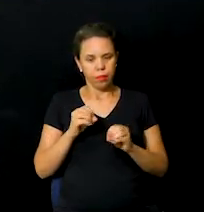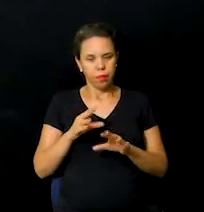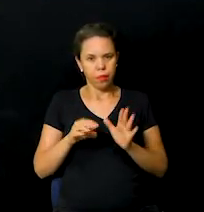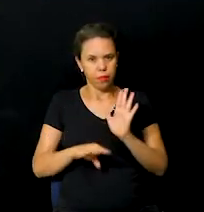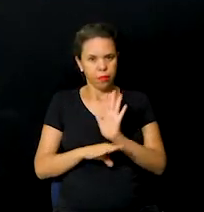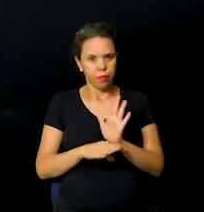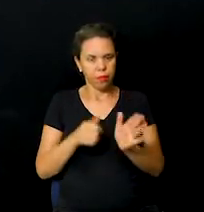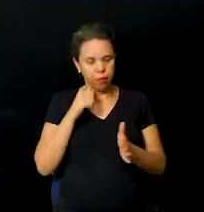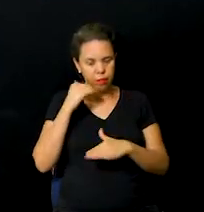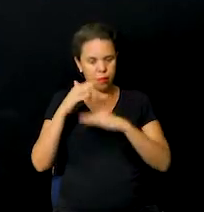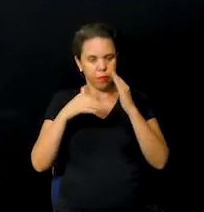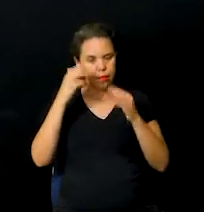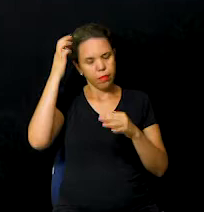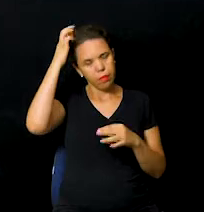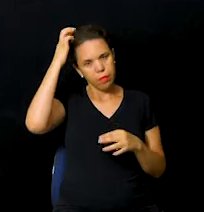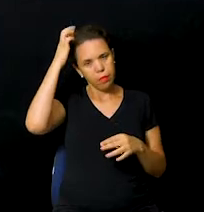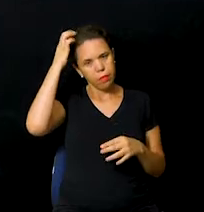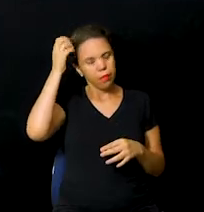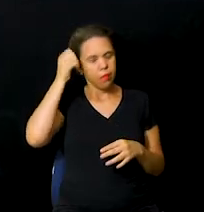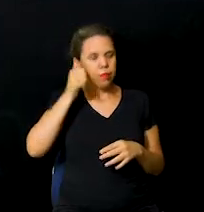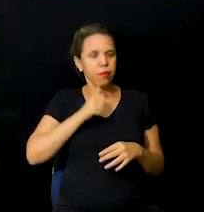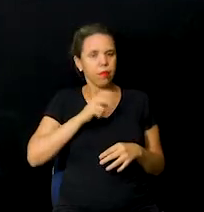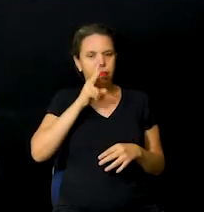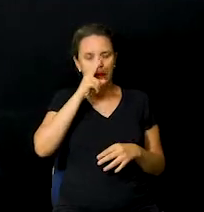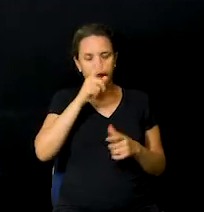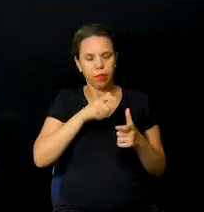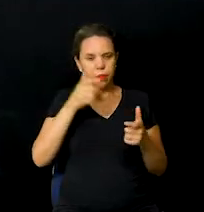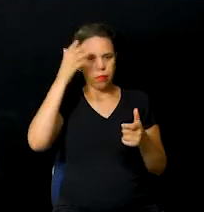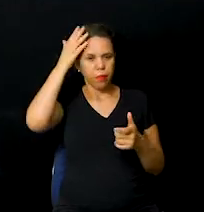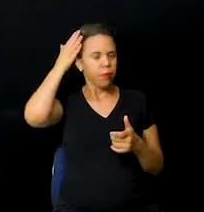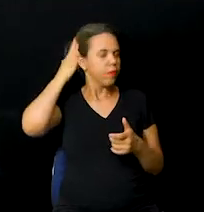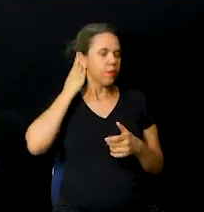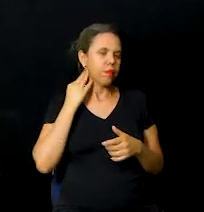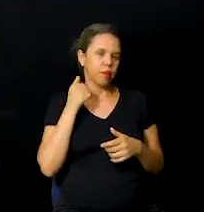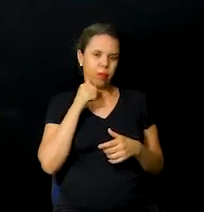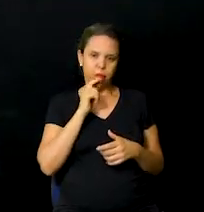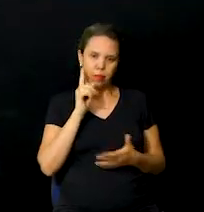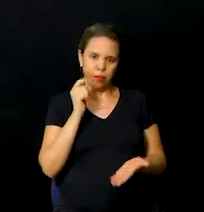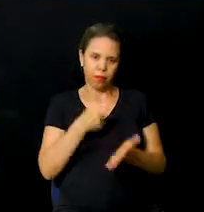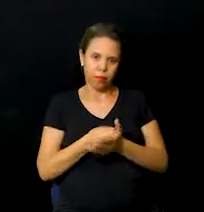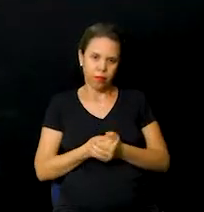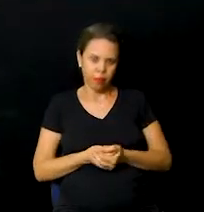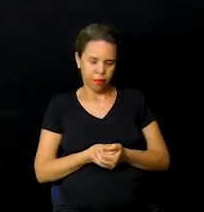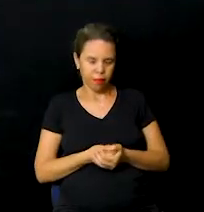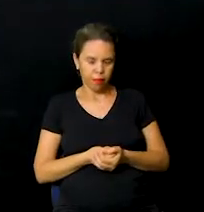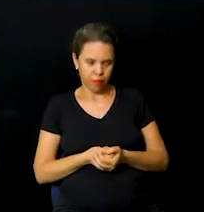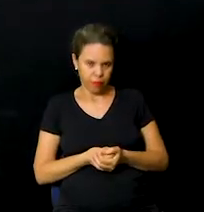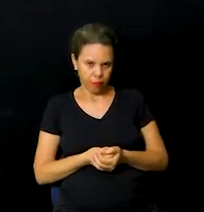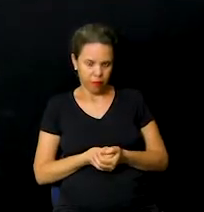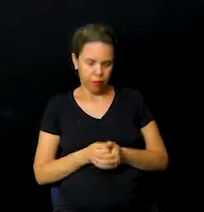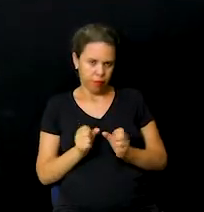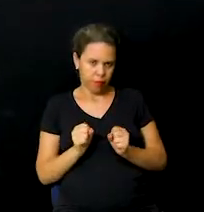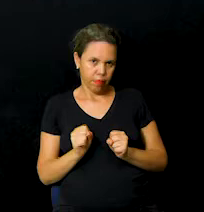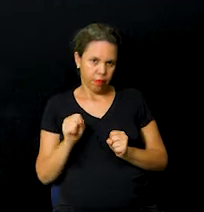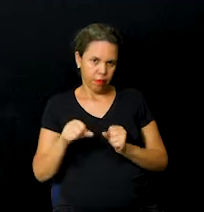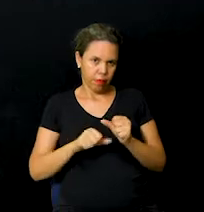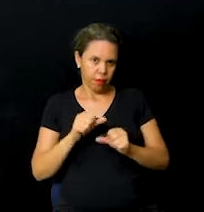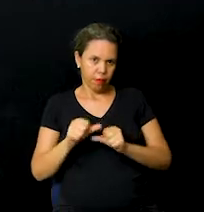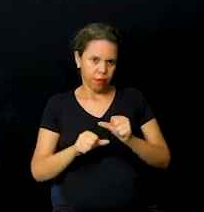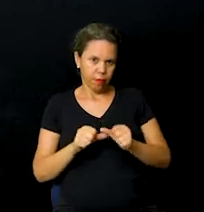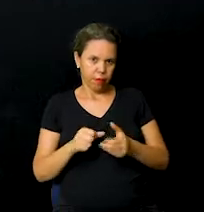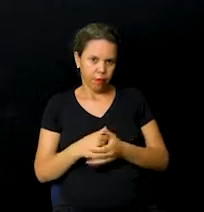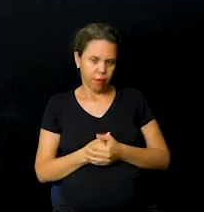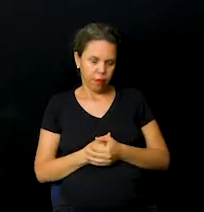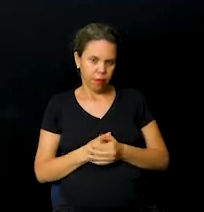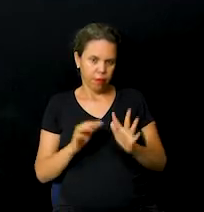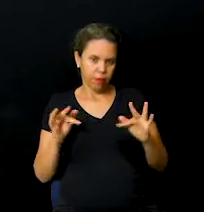aqui, voltado para ajudar nessa construção de mulheres fortes, de mulheres decididas e que possam,